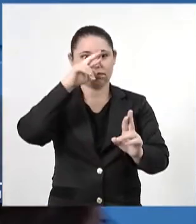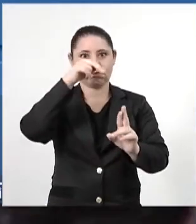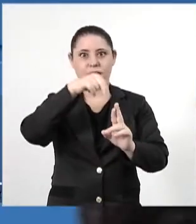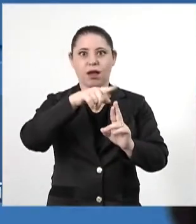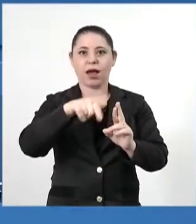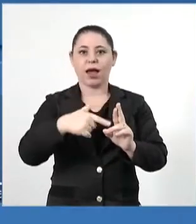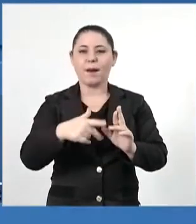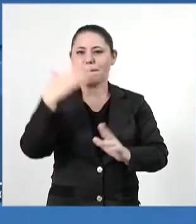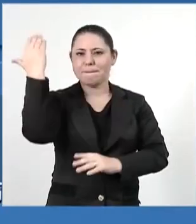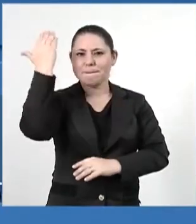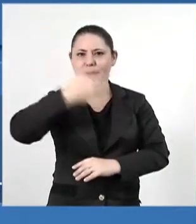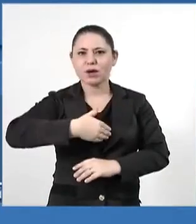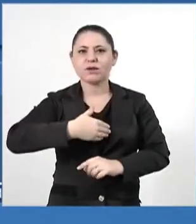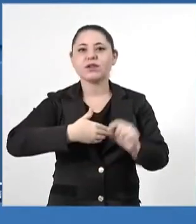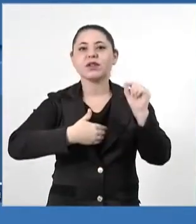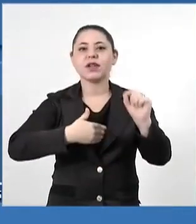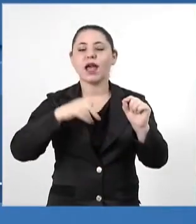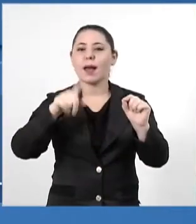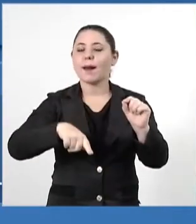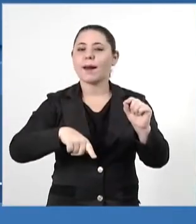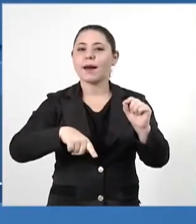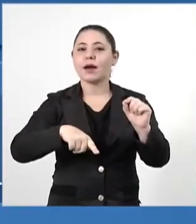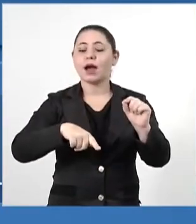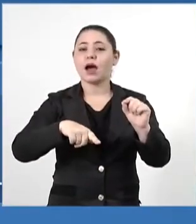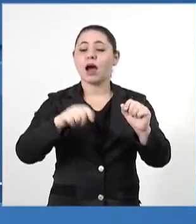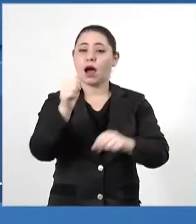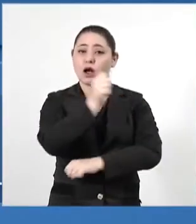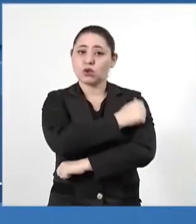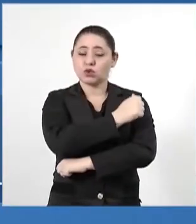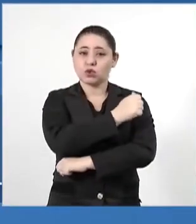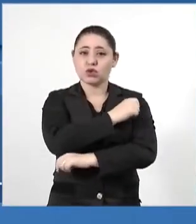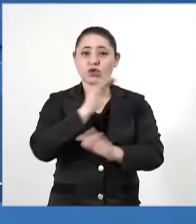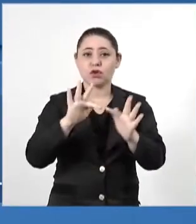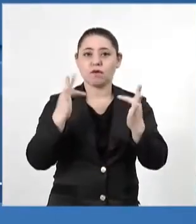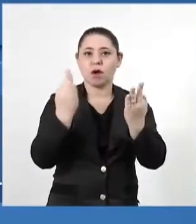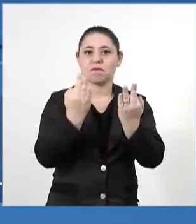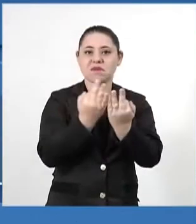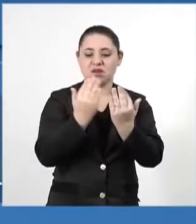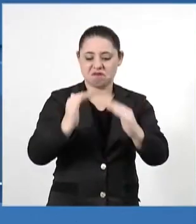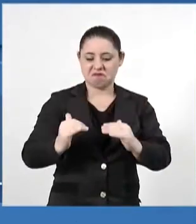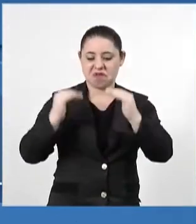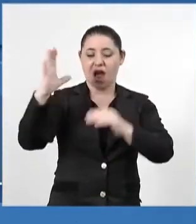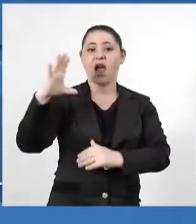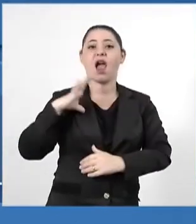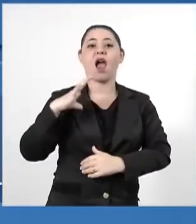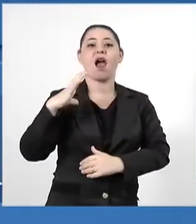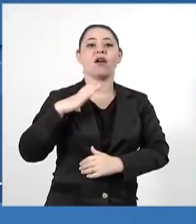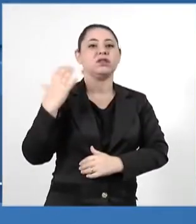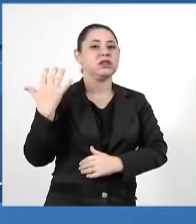inequívoca do que estou dizendo, que alunos de famílias da alta sociedade de Campo